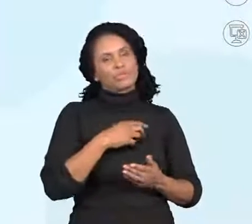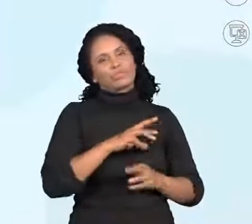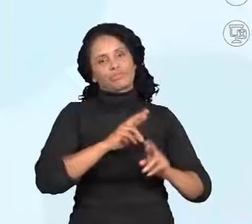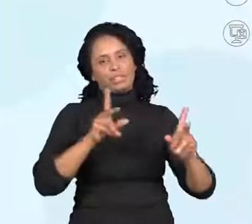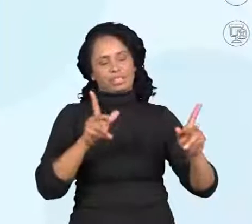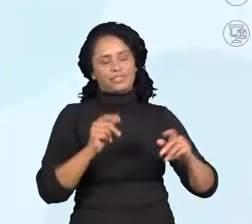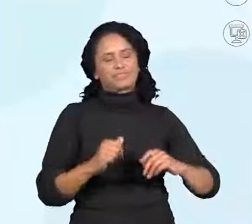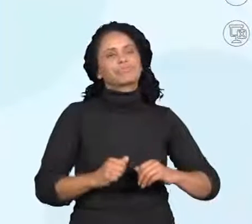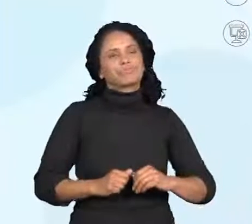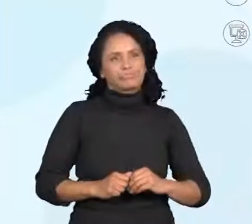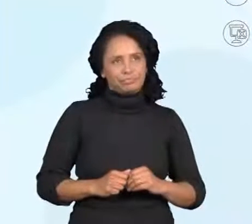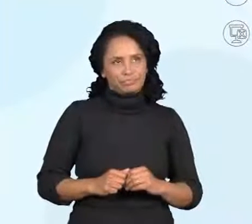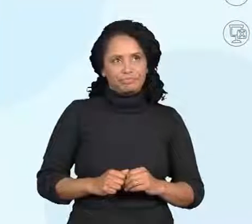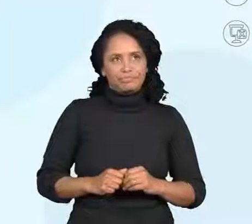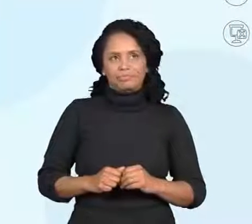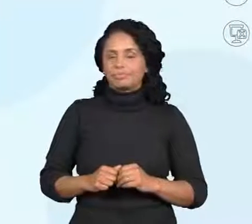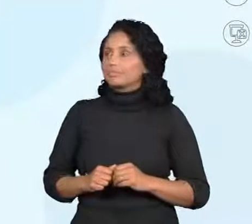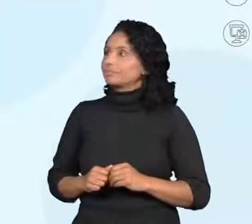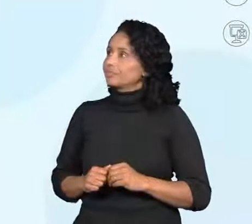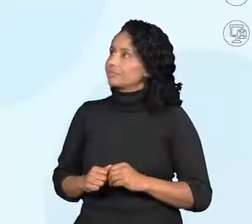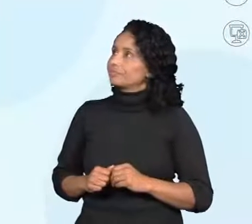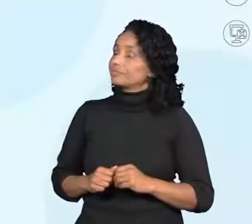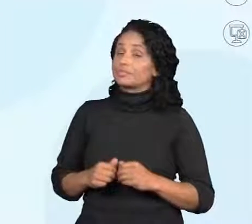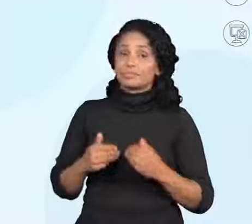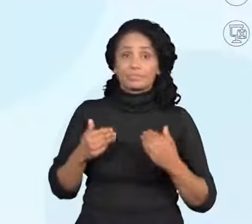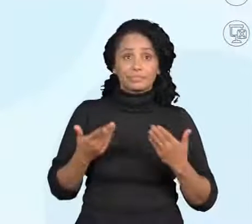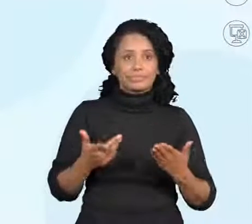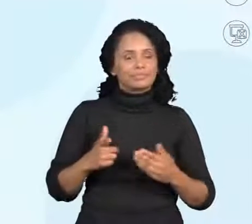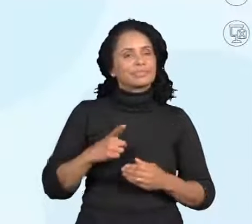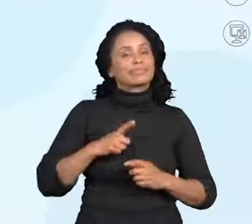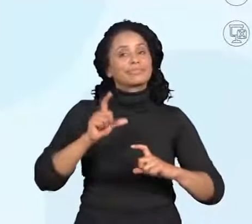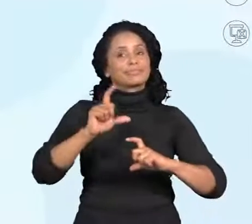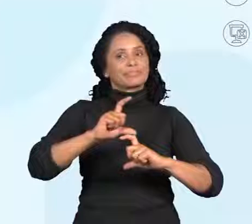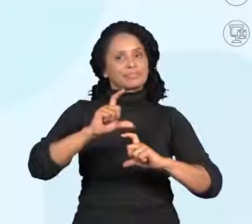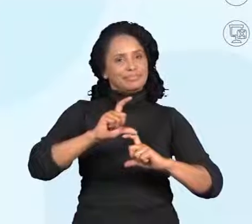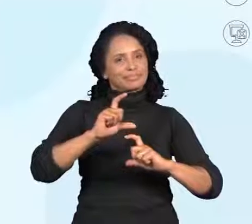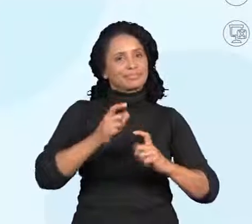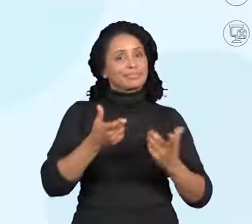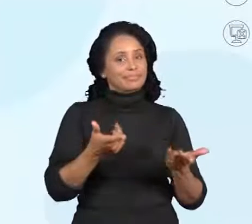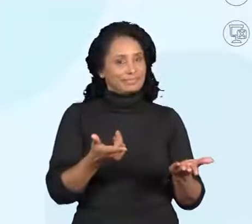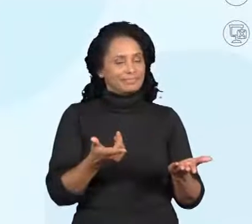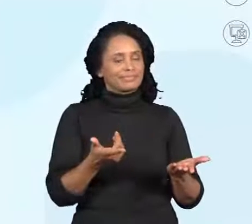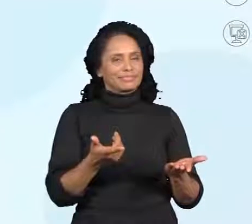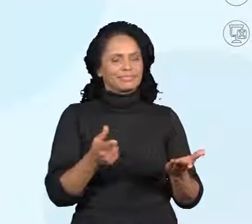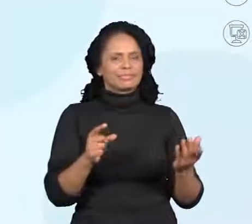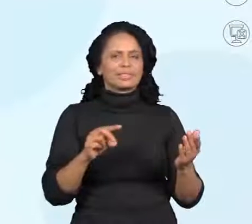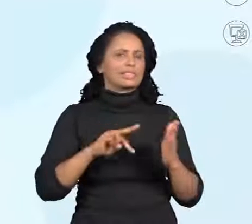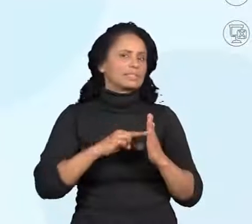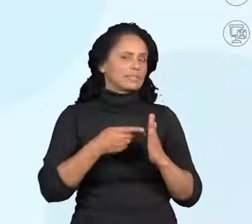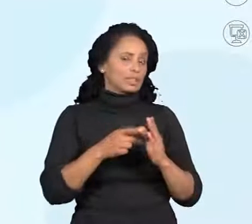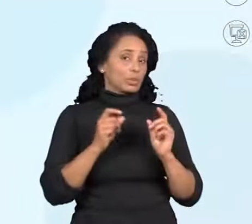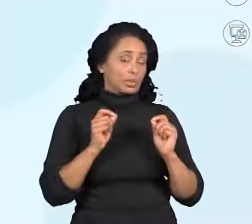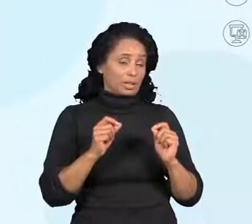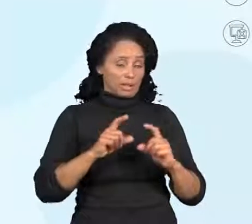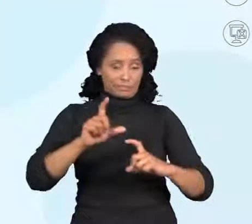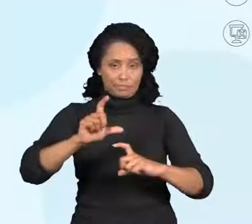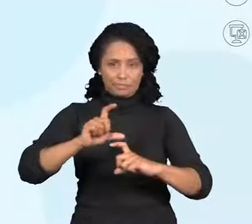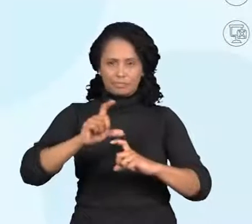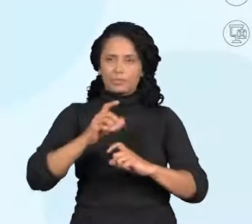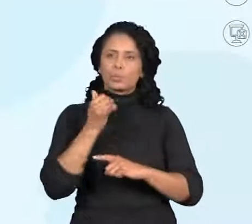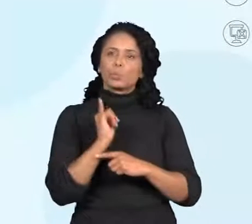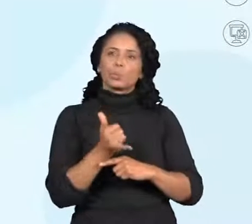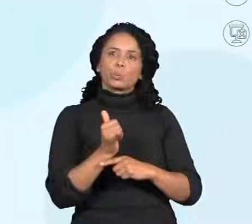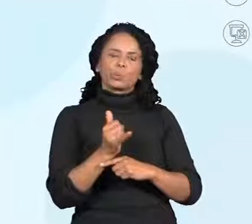para o próximo. Aí temos também história em quadrinhos. Basicamente, trata-se de uma história que é contada por meio